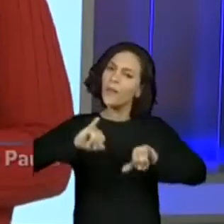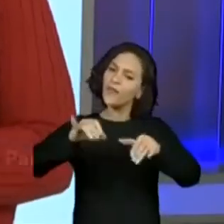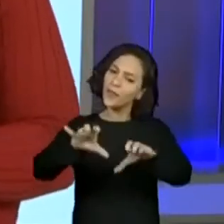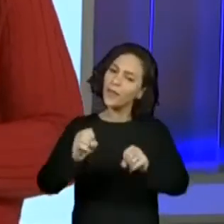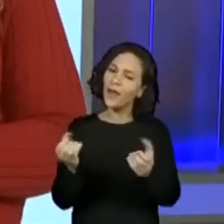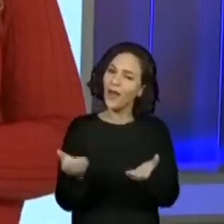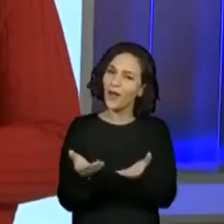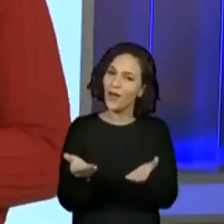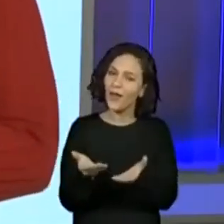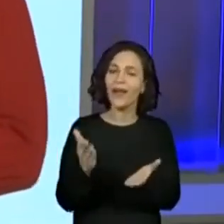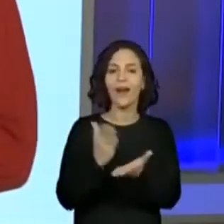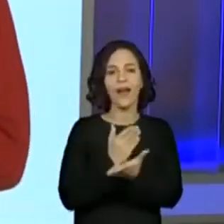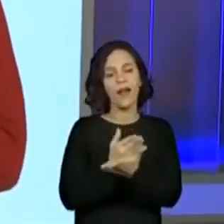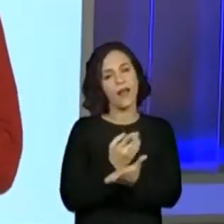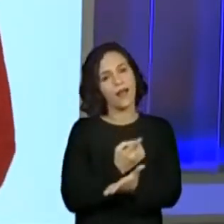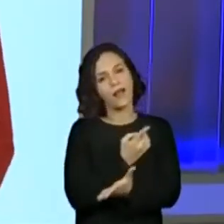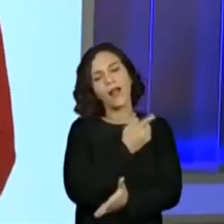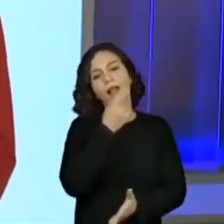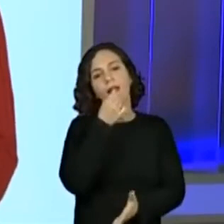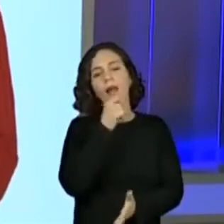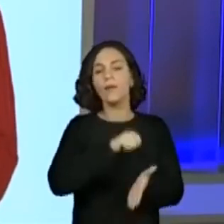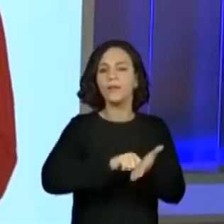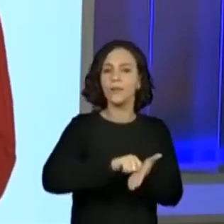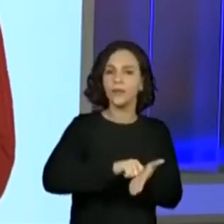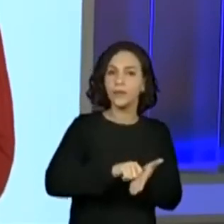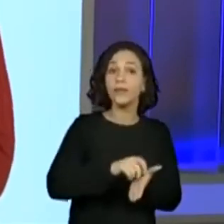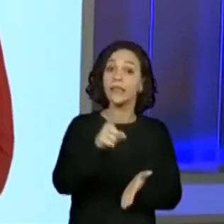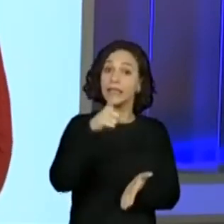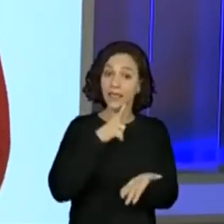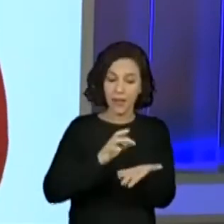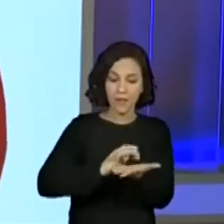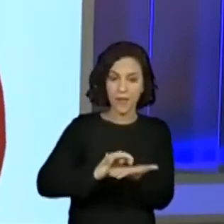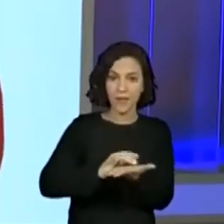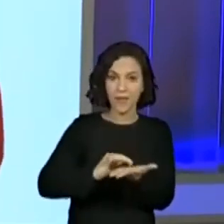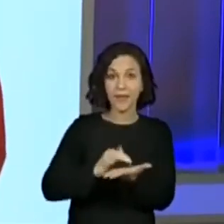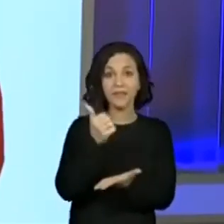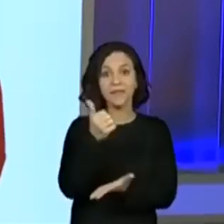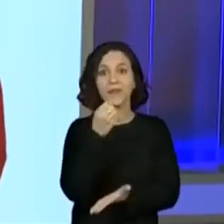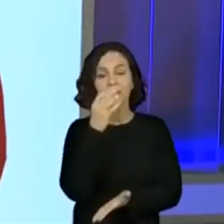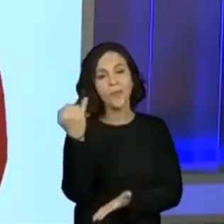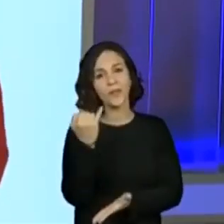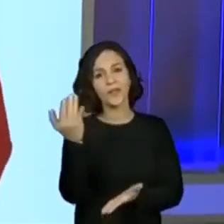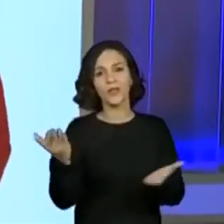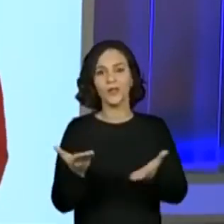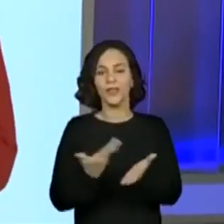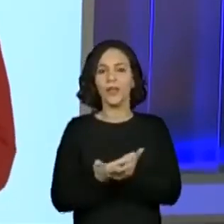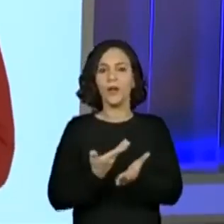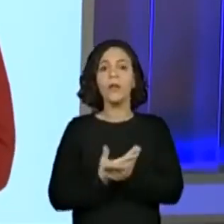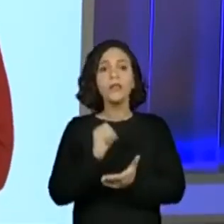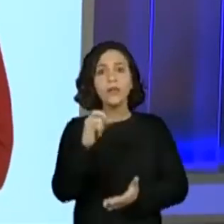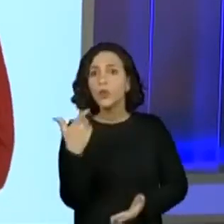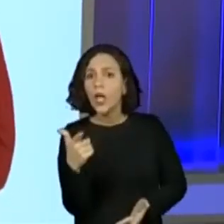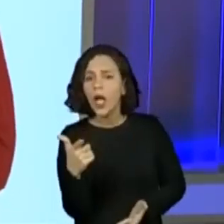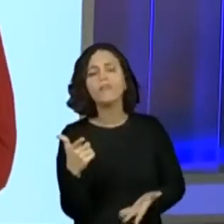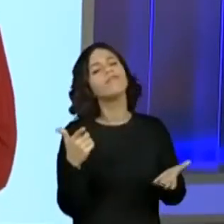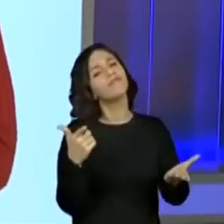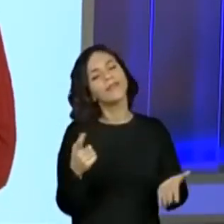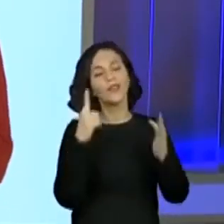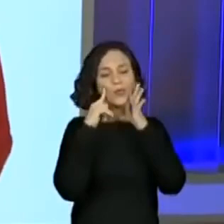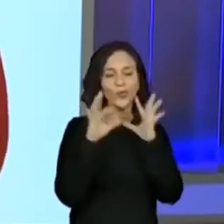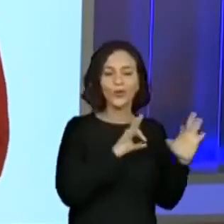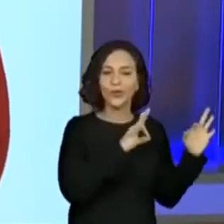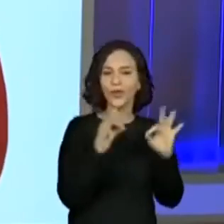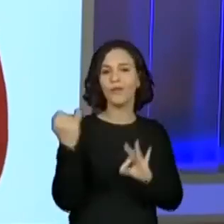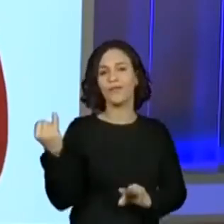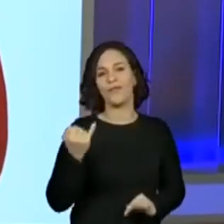pegue, separe aí com caderno, lápis e borracha. Quem tiver uma calculadora, que vai ser importante para essa aula. Quem não tiver, também acompanhe, que será muito